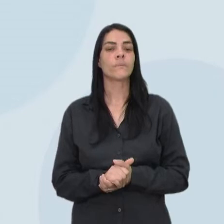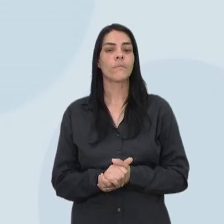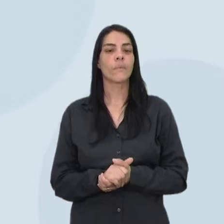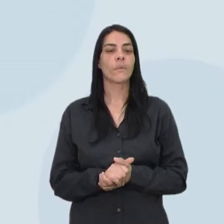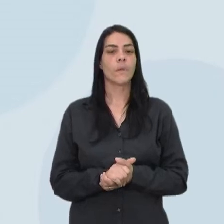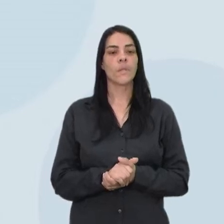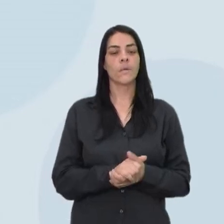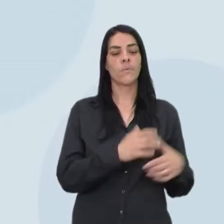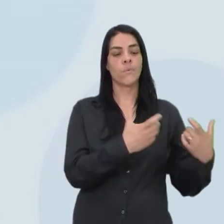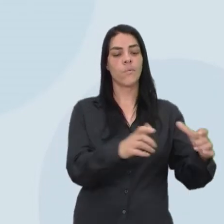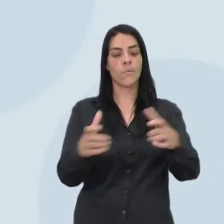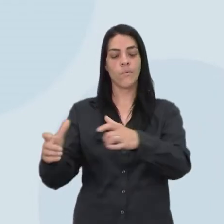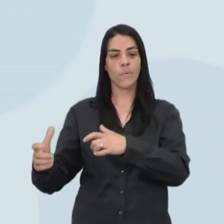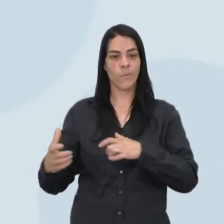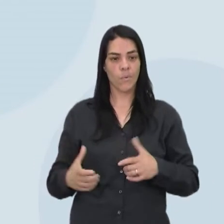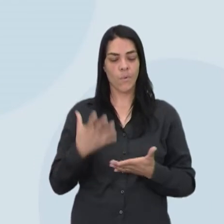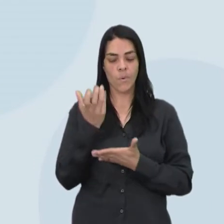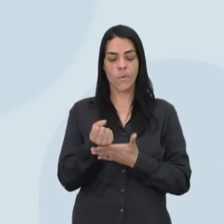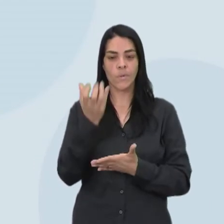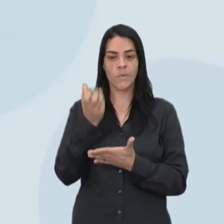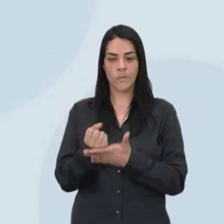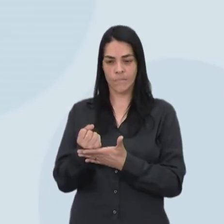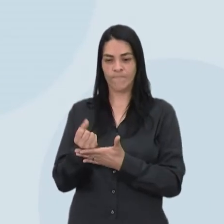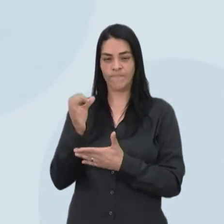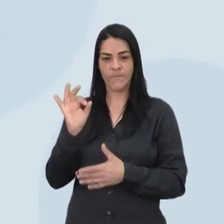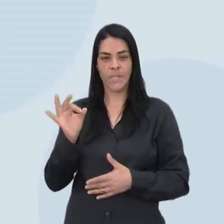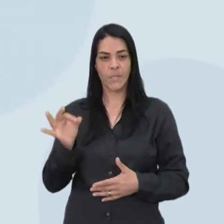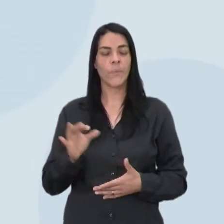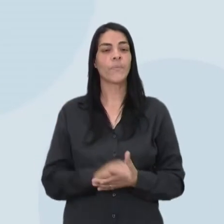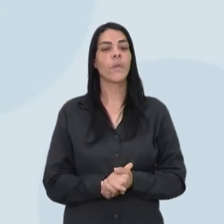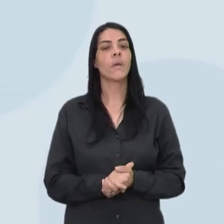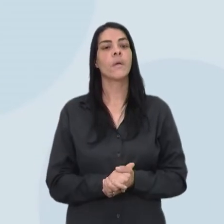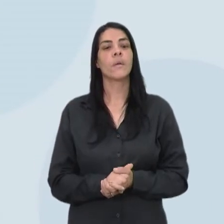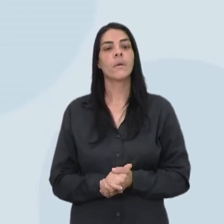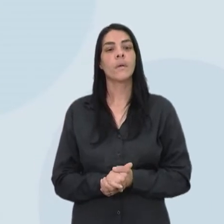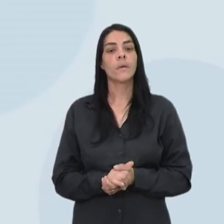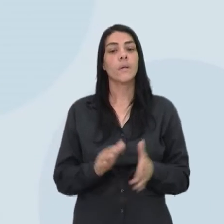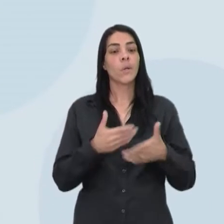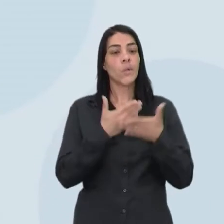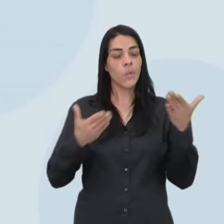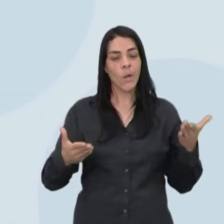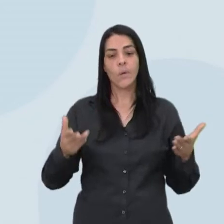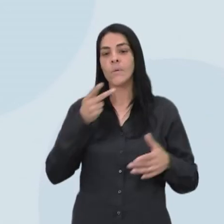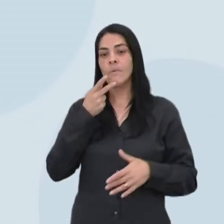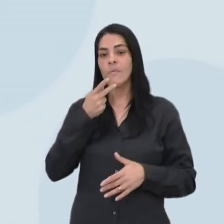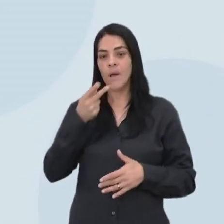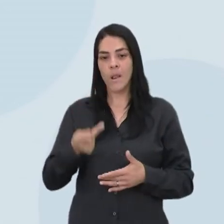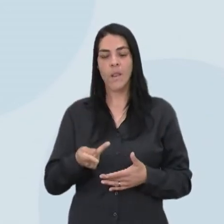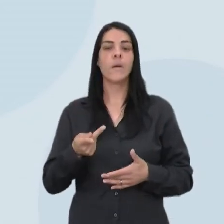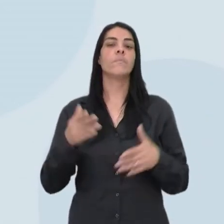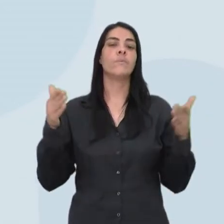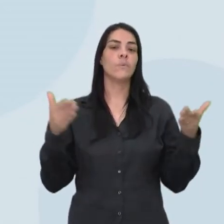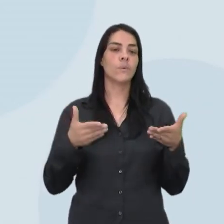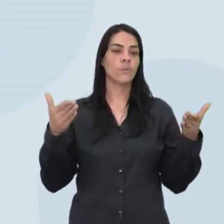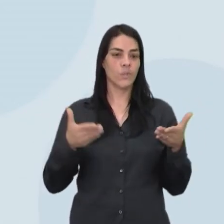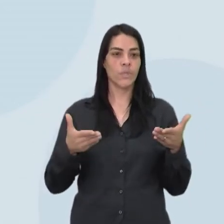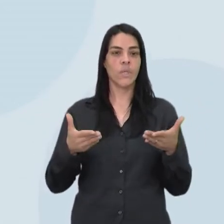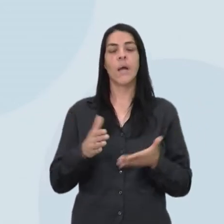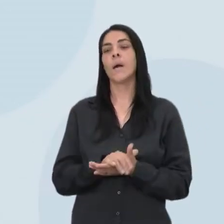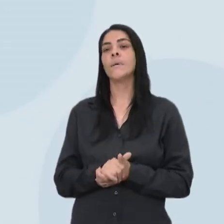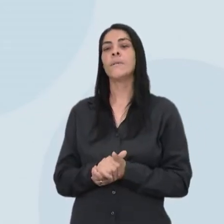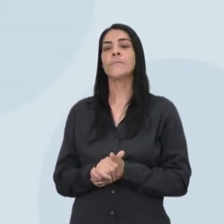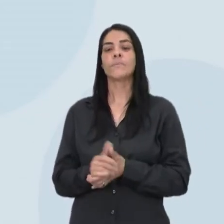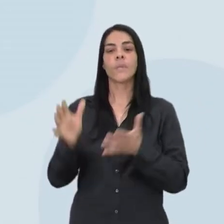metrópoles colonizadoras, tá bom? Pessoal, então a gente acabou de falar aí da Revolução Americana. Essa daí